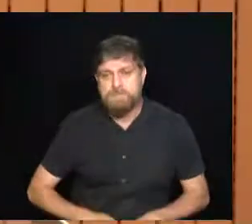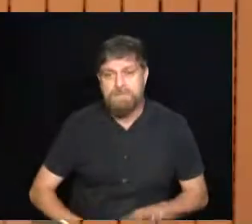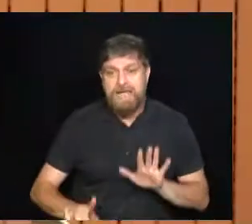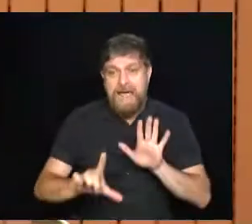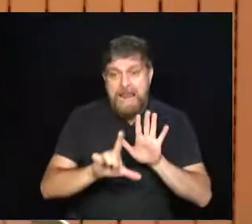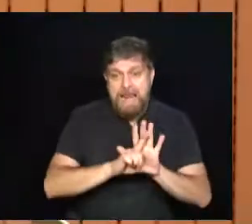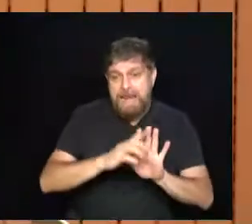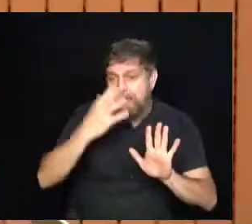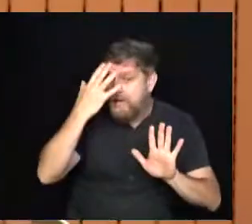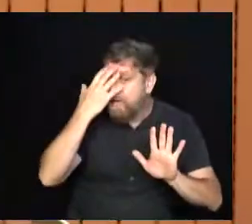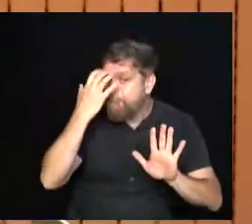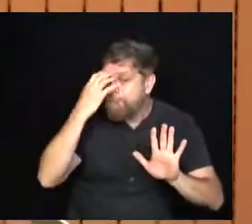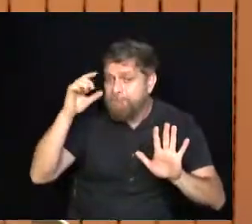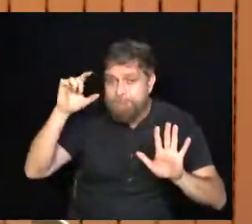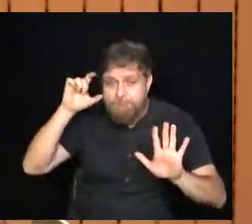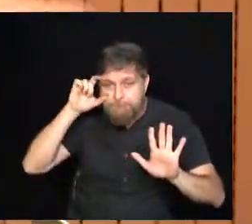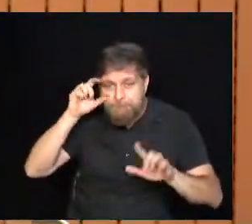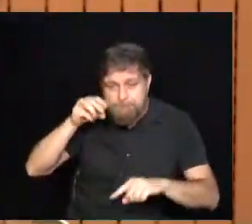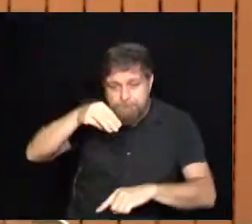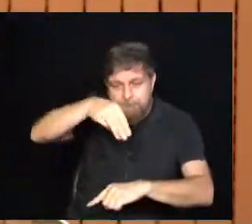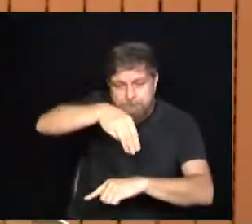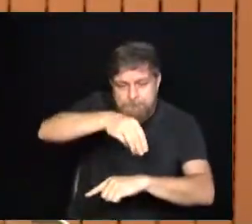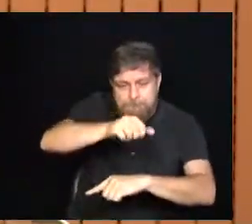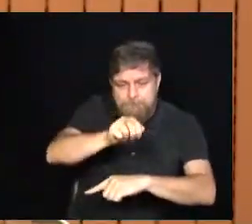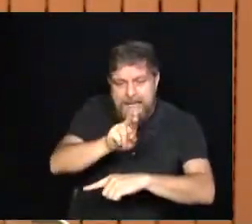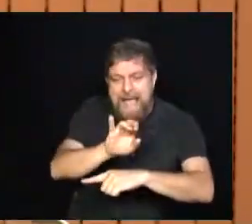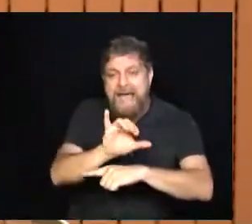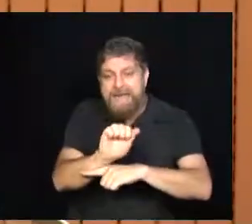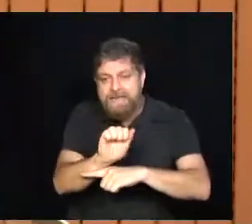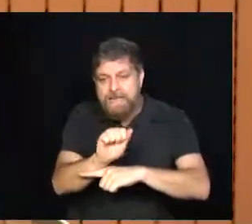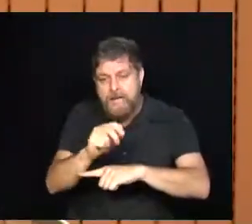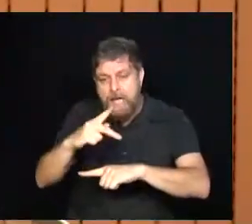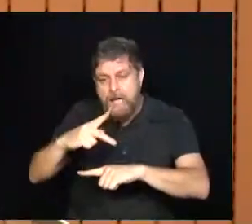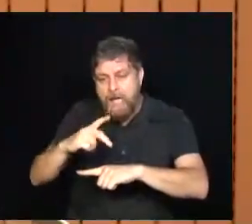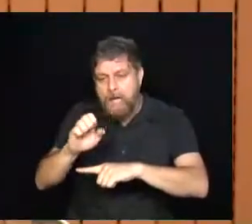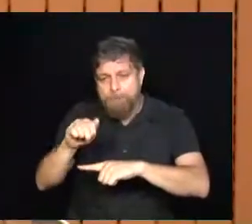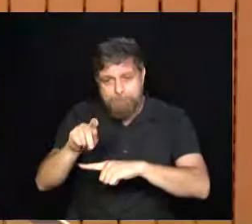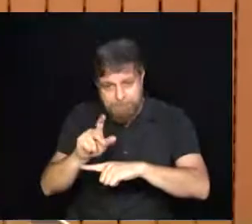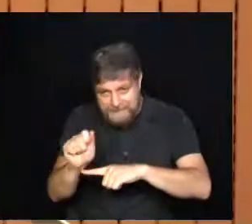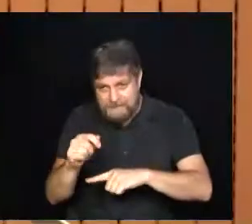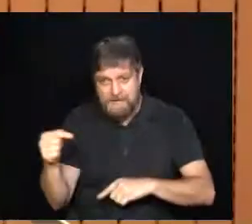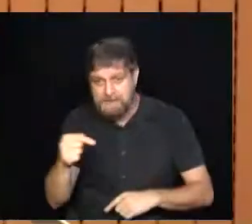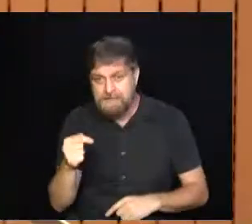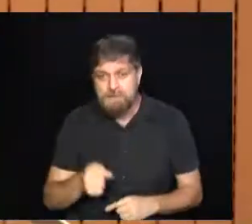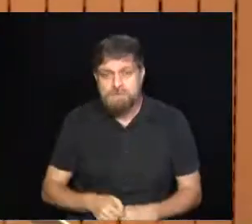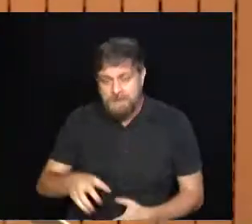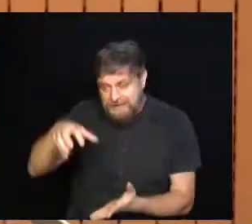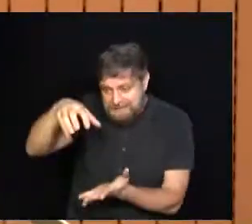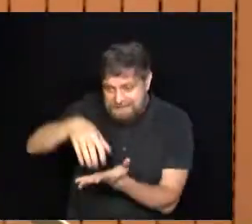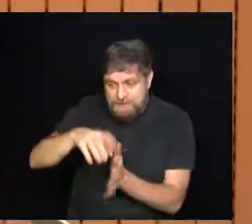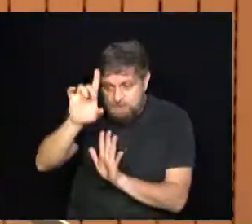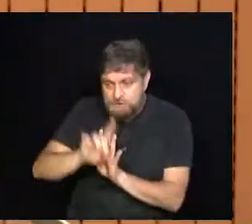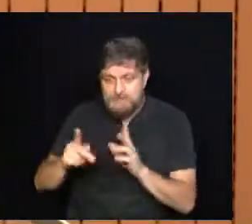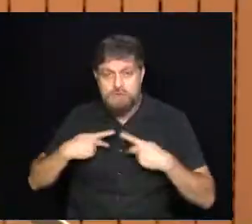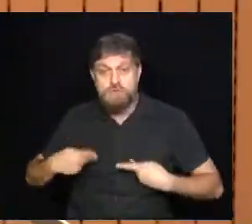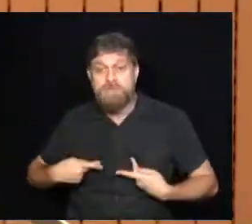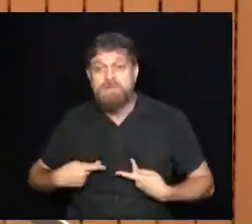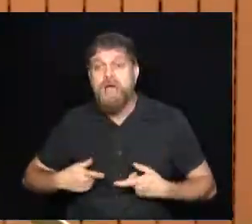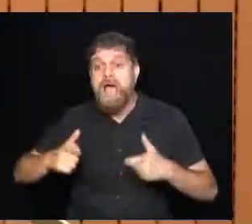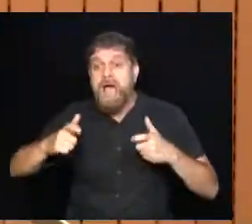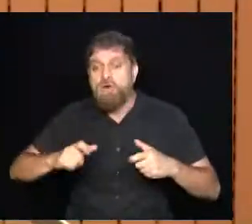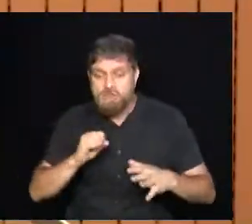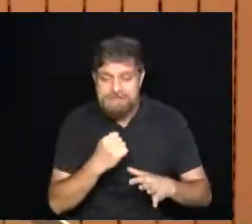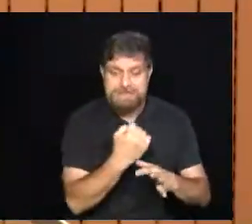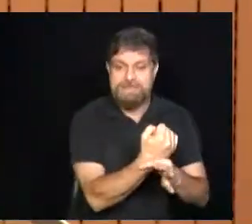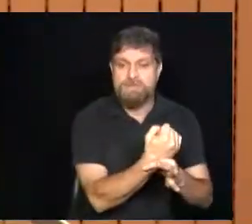não fala só de Lei Maria da Penha, lá dentro do Departamento de Direitos Humanos, lá dentro do SEAMO, não. A gente fala na segurança,